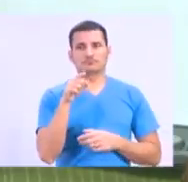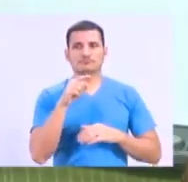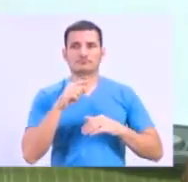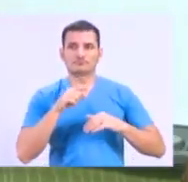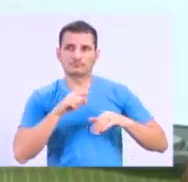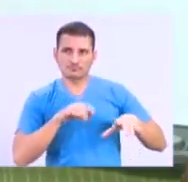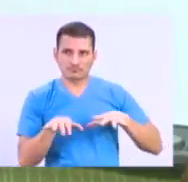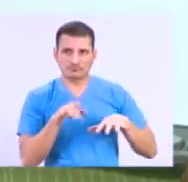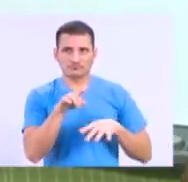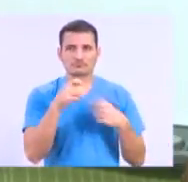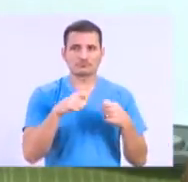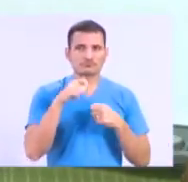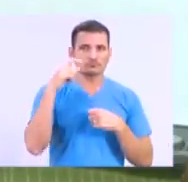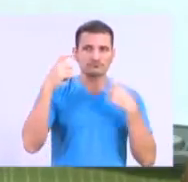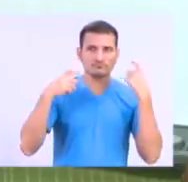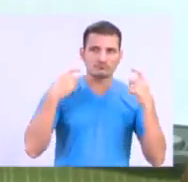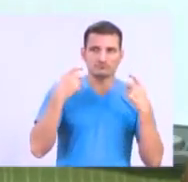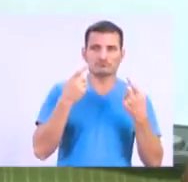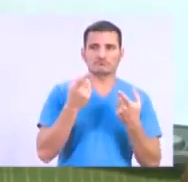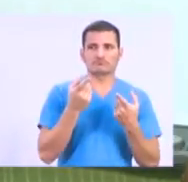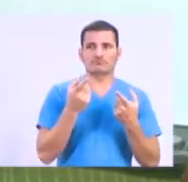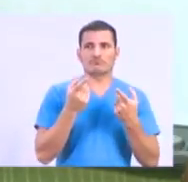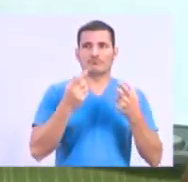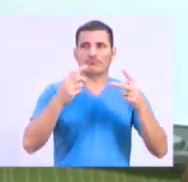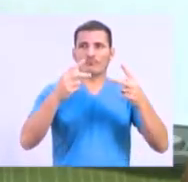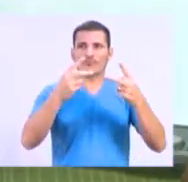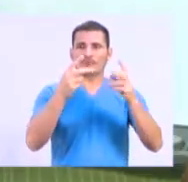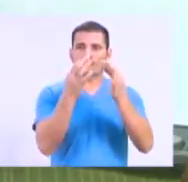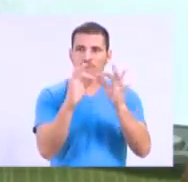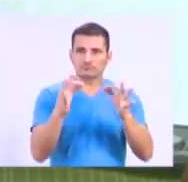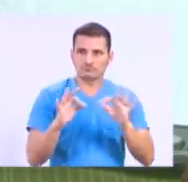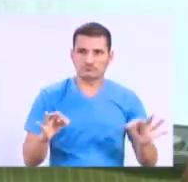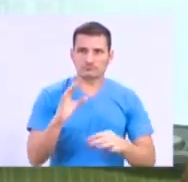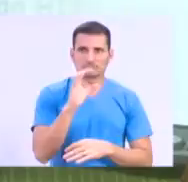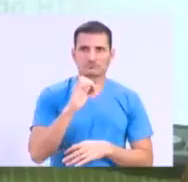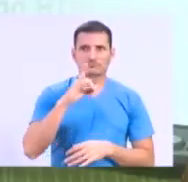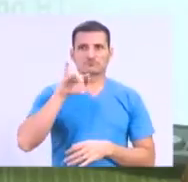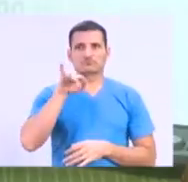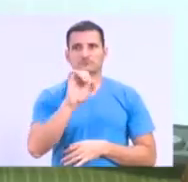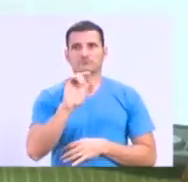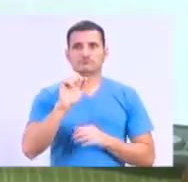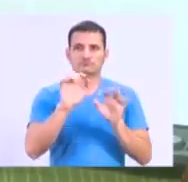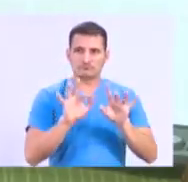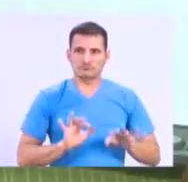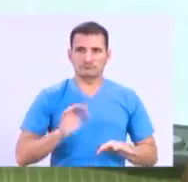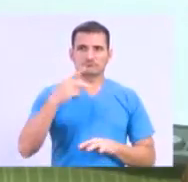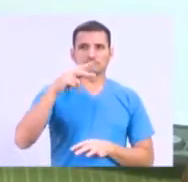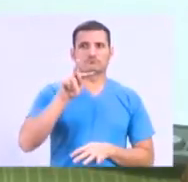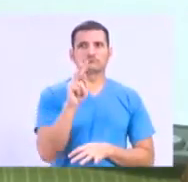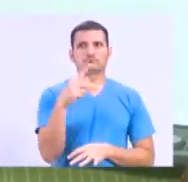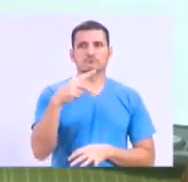se preocupar com cada linha de código que você escreve em PHP.